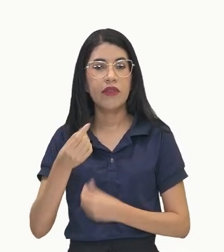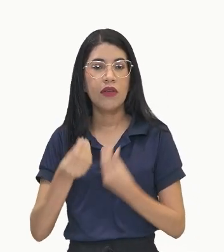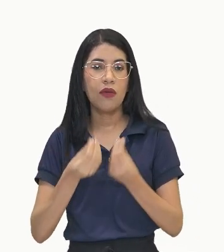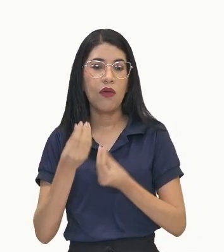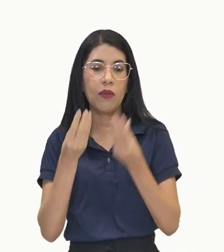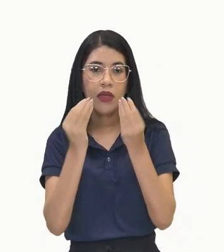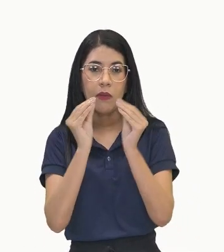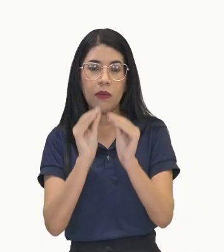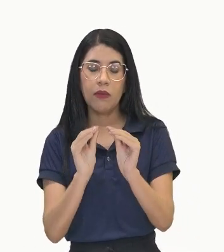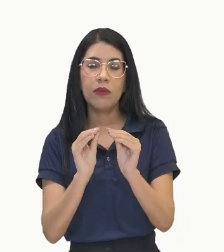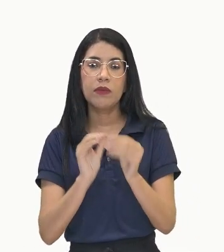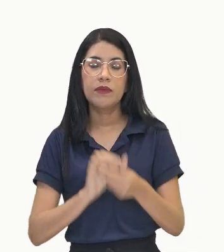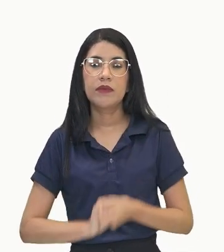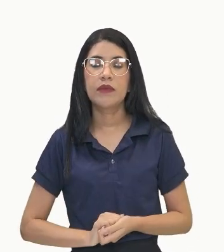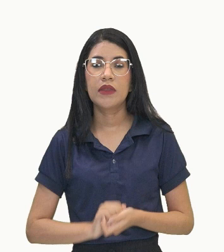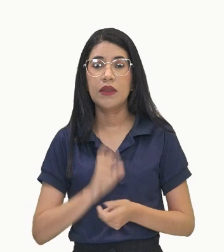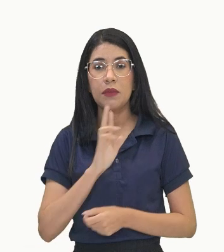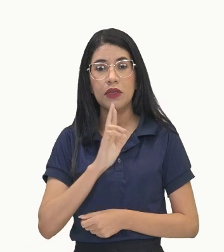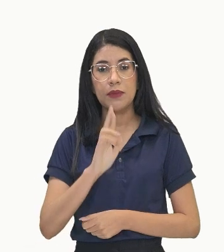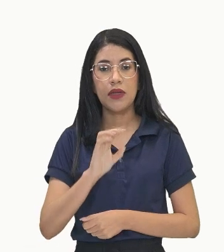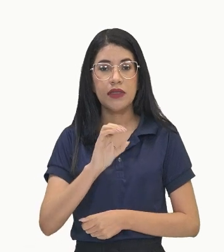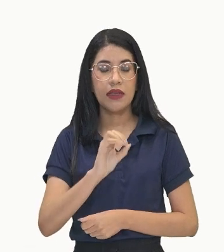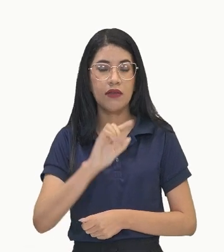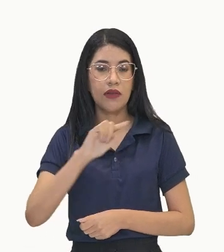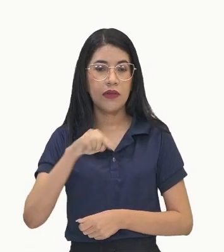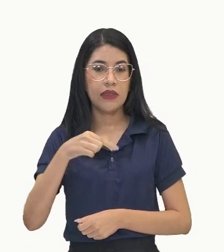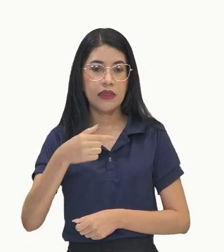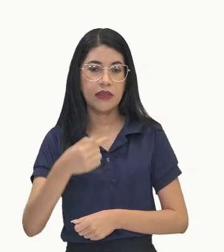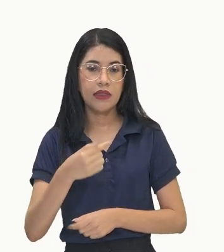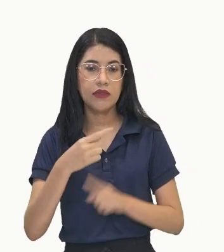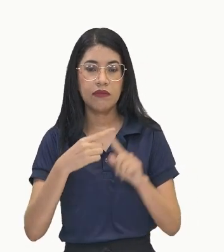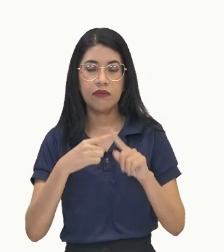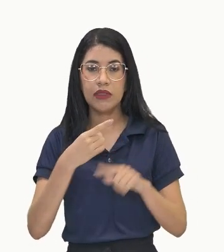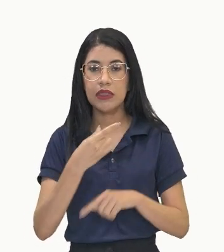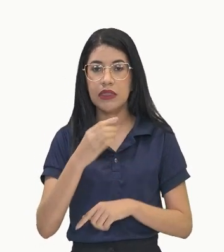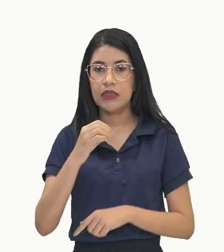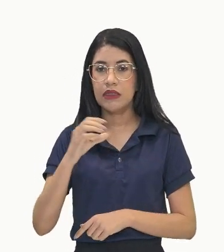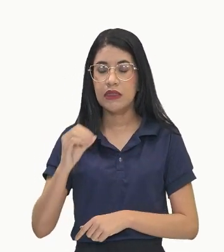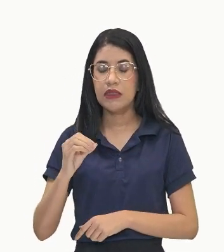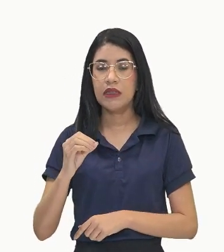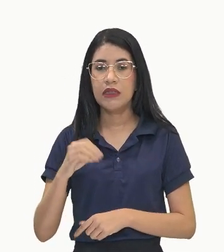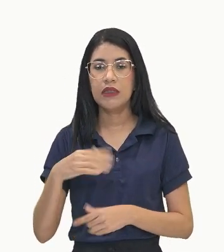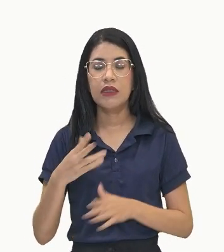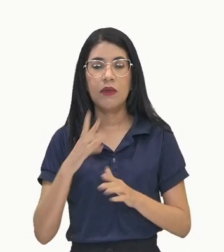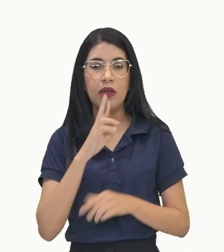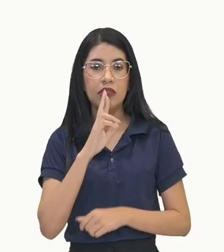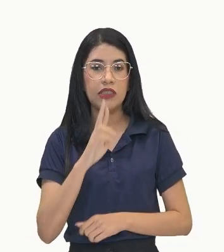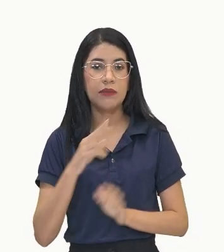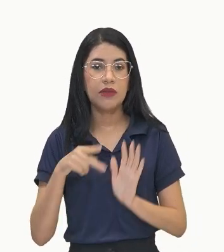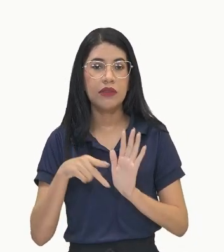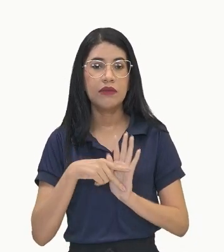como é 0,7 vezes o 100, nós teremos 70%,